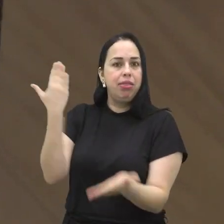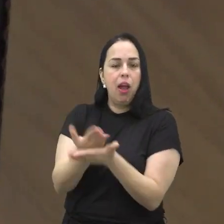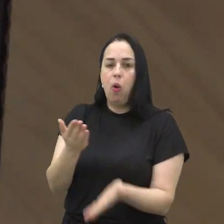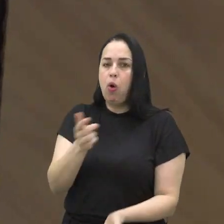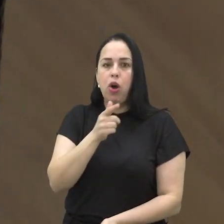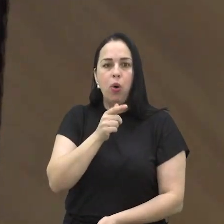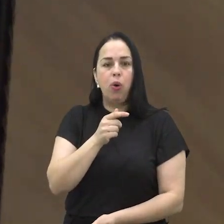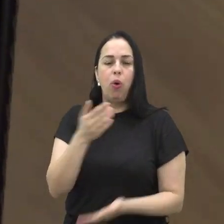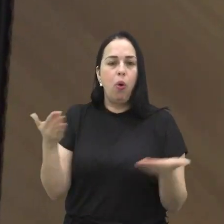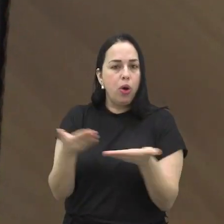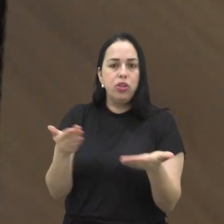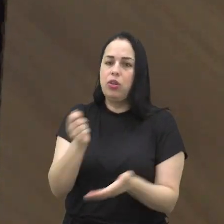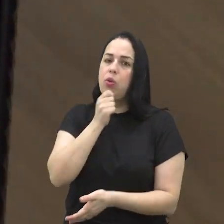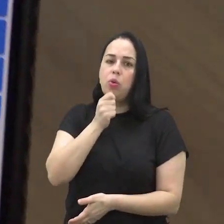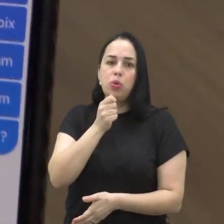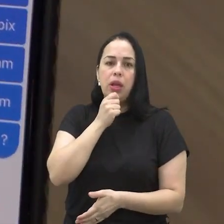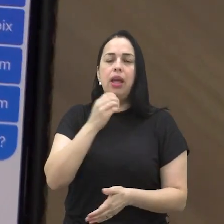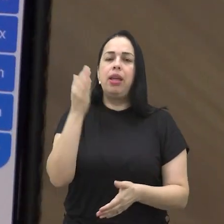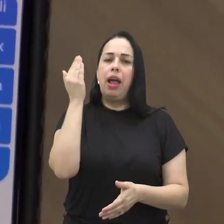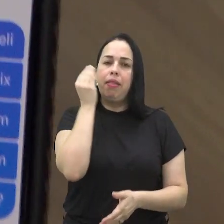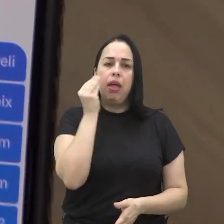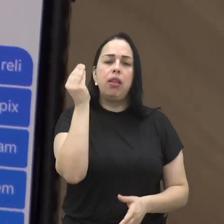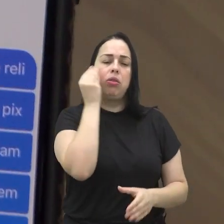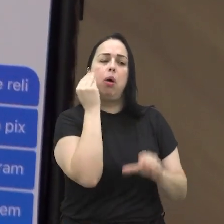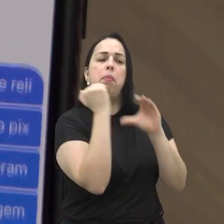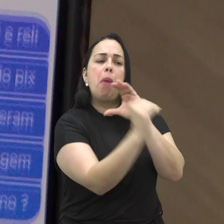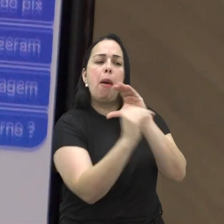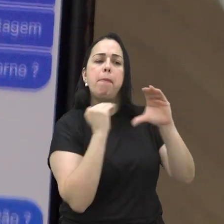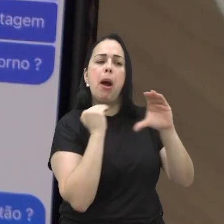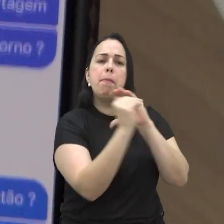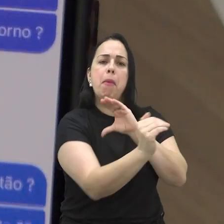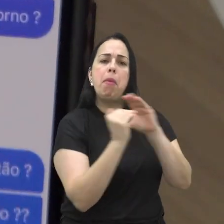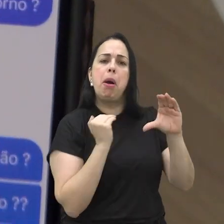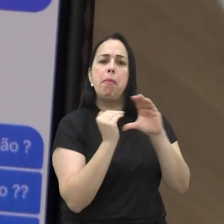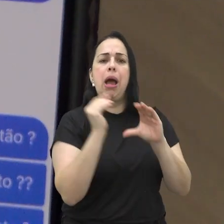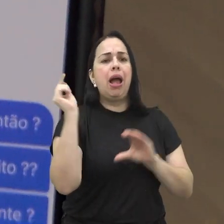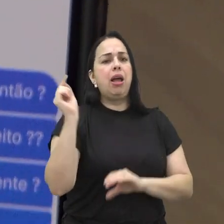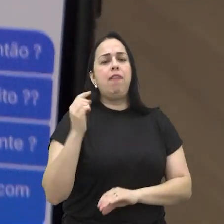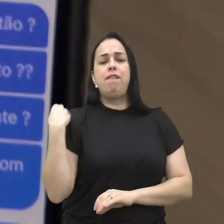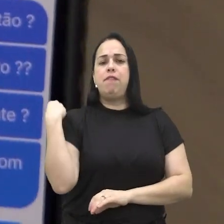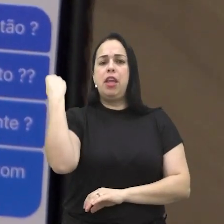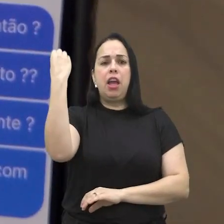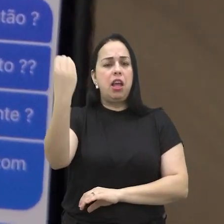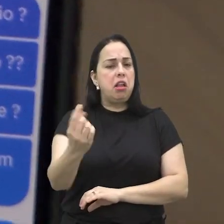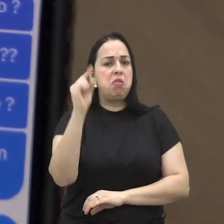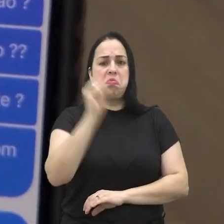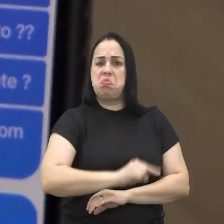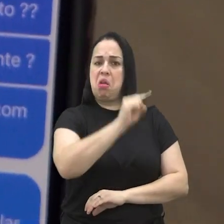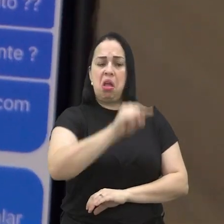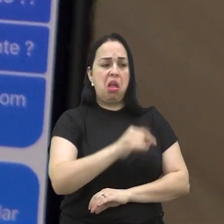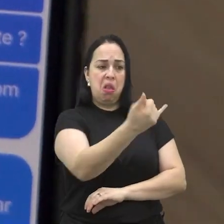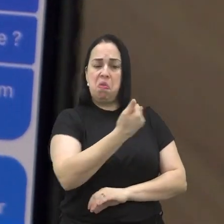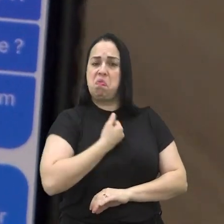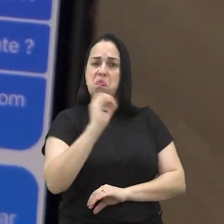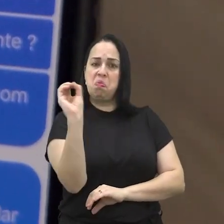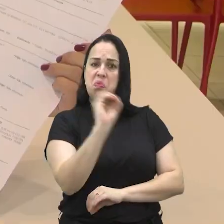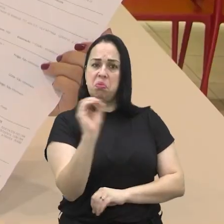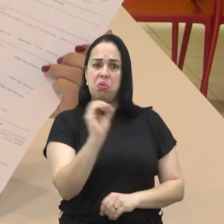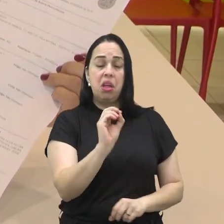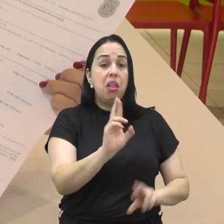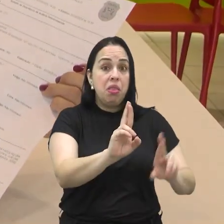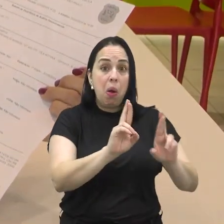de conversas no celular mostram a tentativa de encontrar uma solução para o cancelamento sem justificativa da